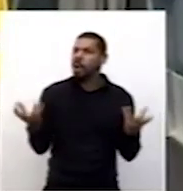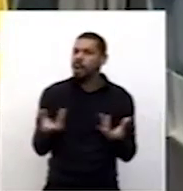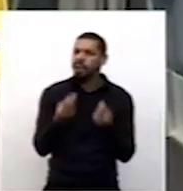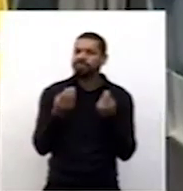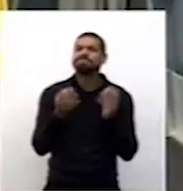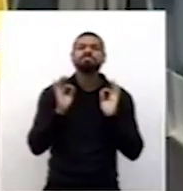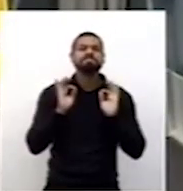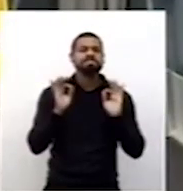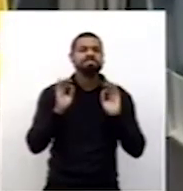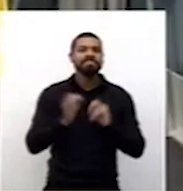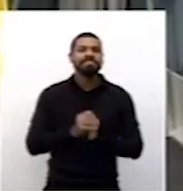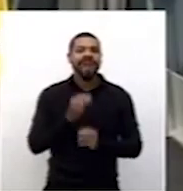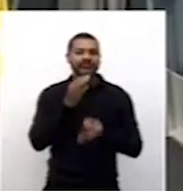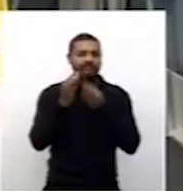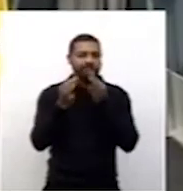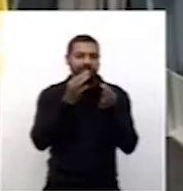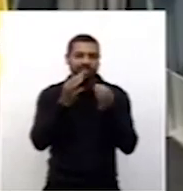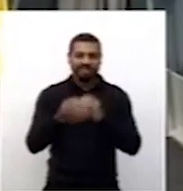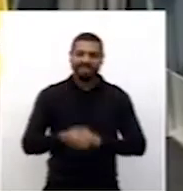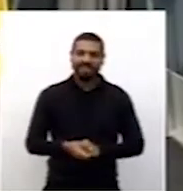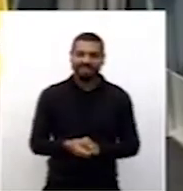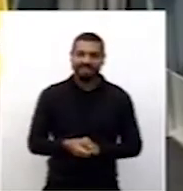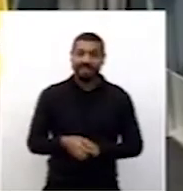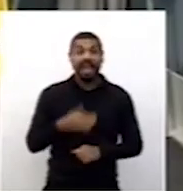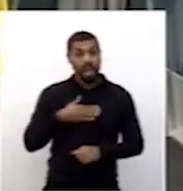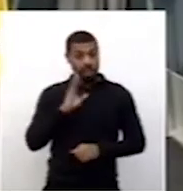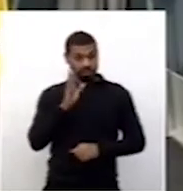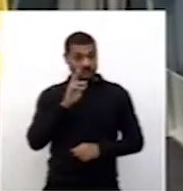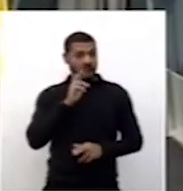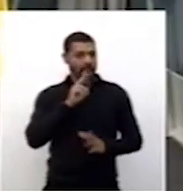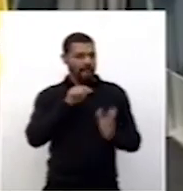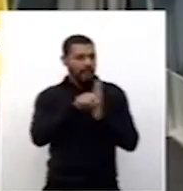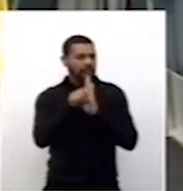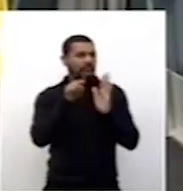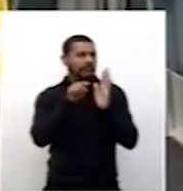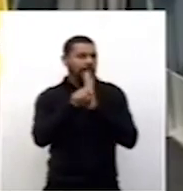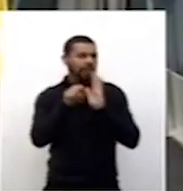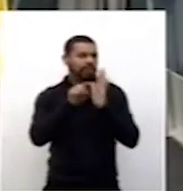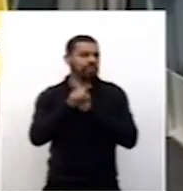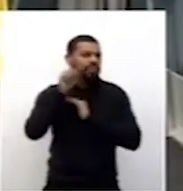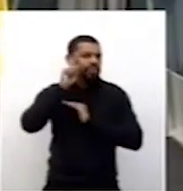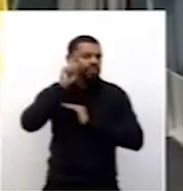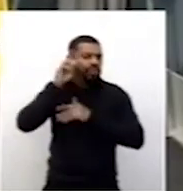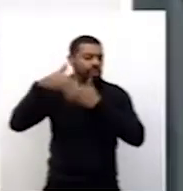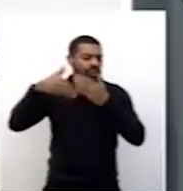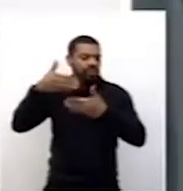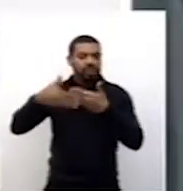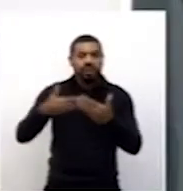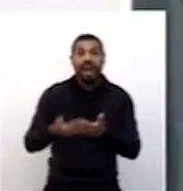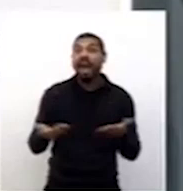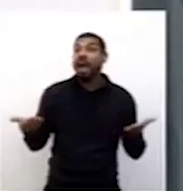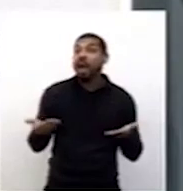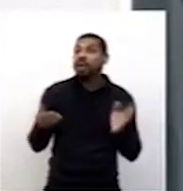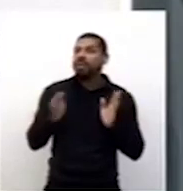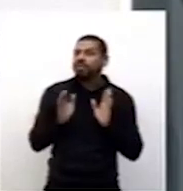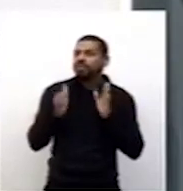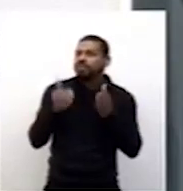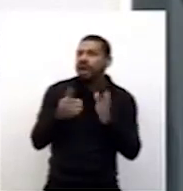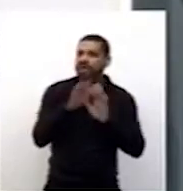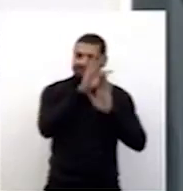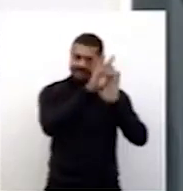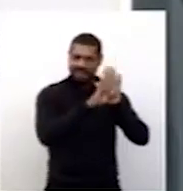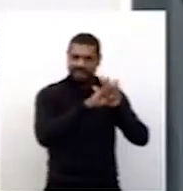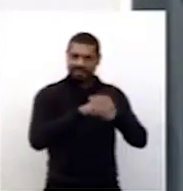né? Então, eu dei algumas perguntas falando sobre o nosso dia a dia. Agora, nós vamos focar novamente no